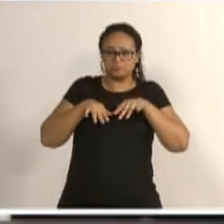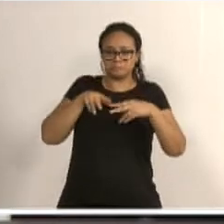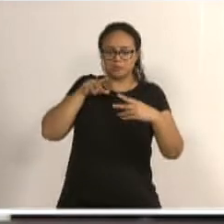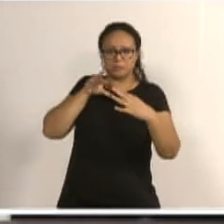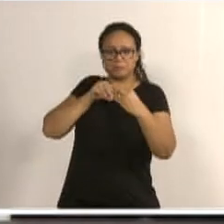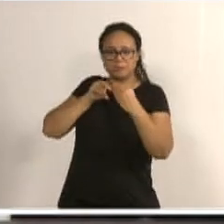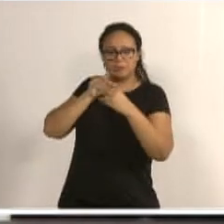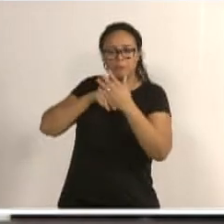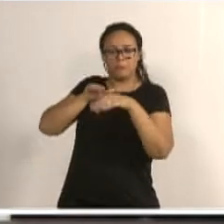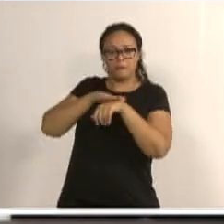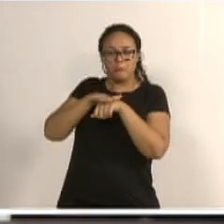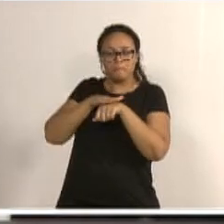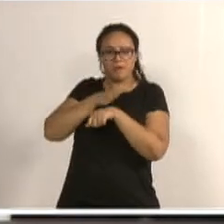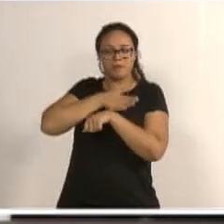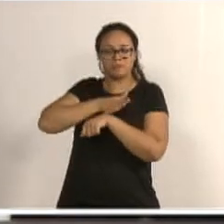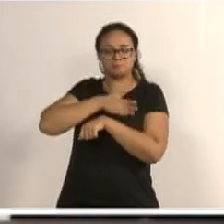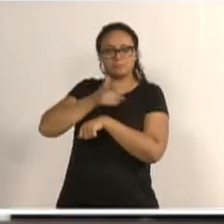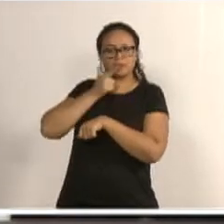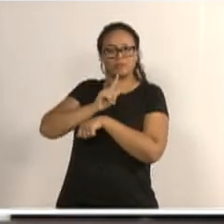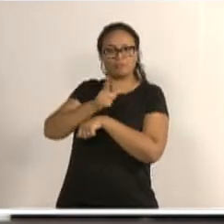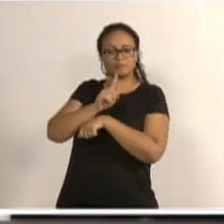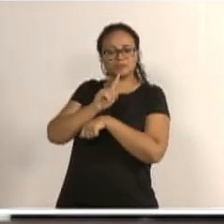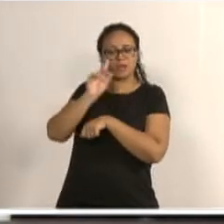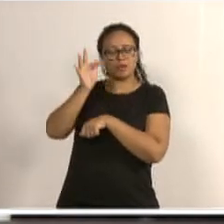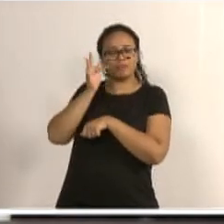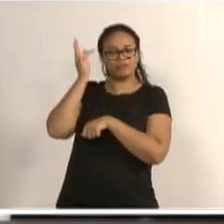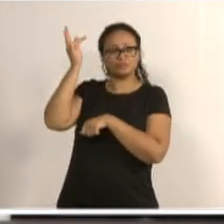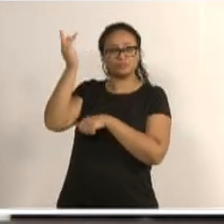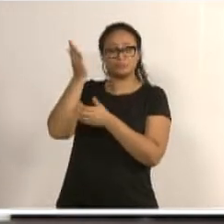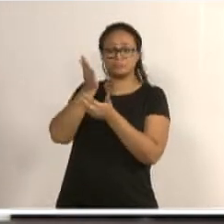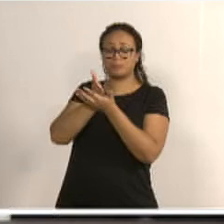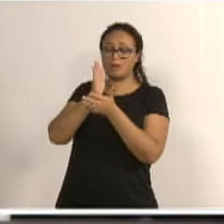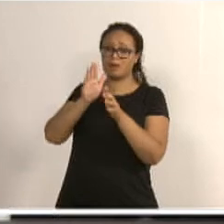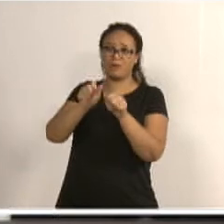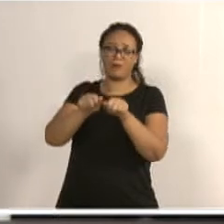outras audiências. Nós precisamos ter tranquilidade para discutir.